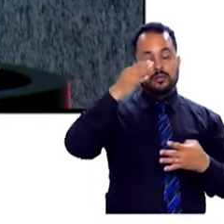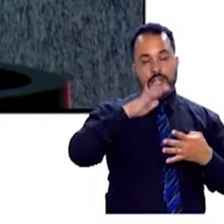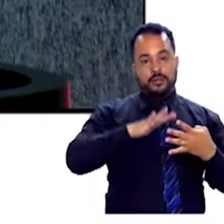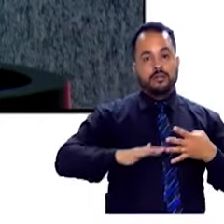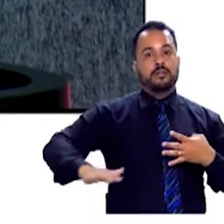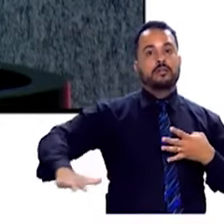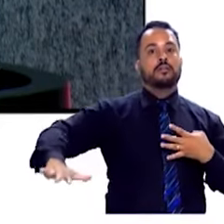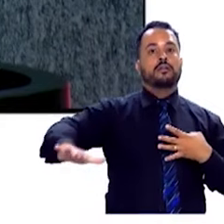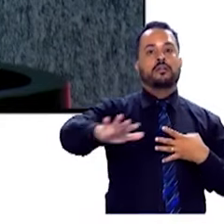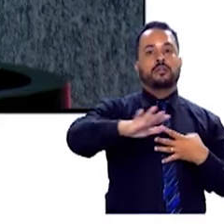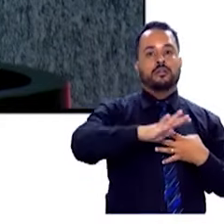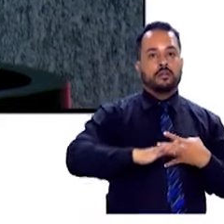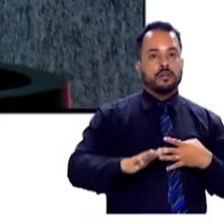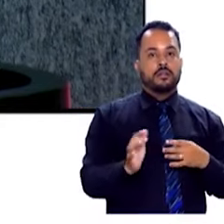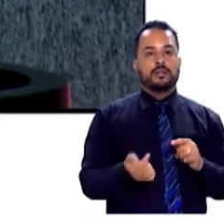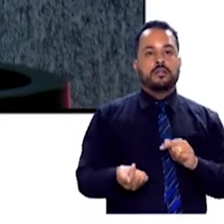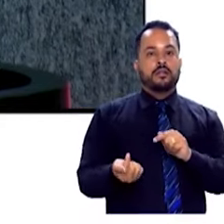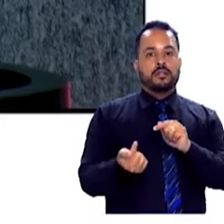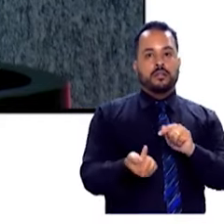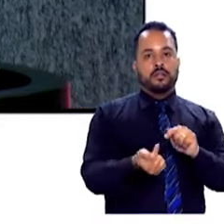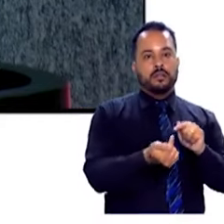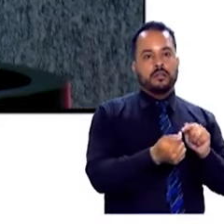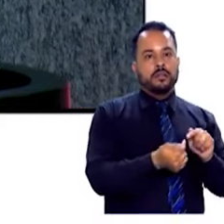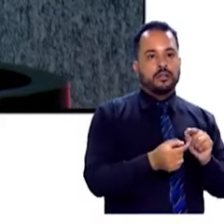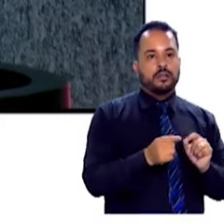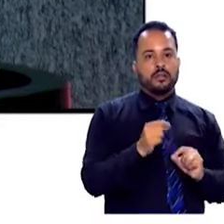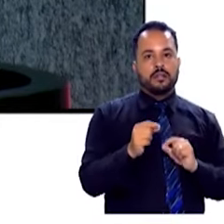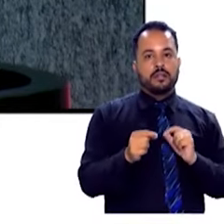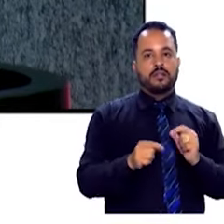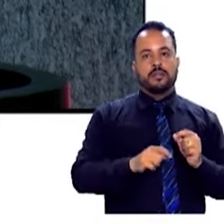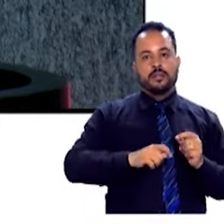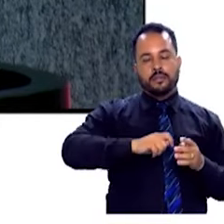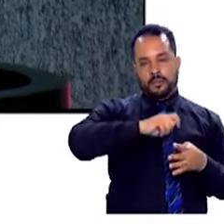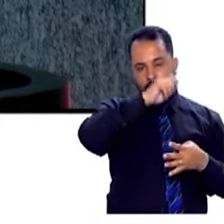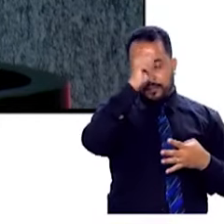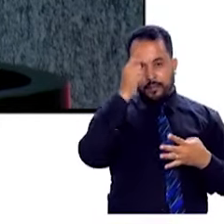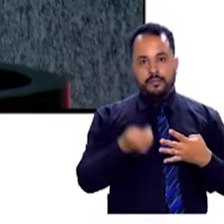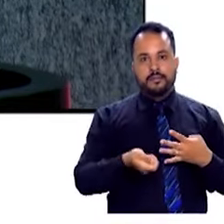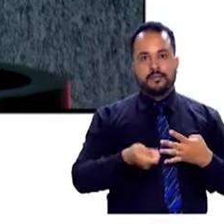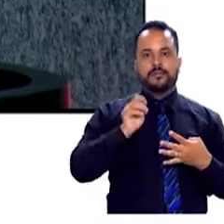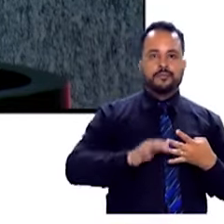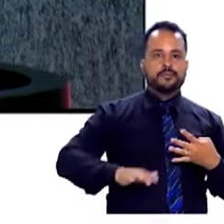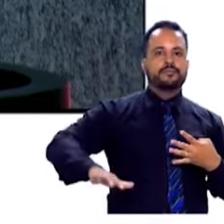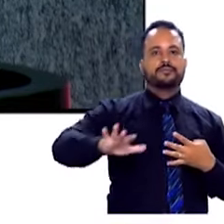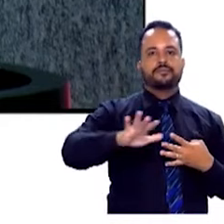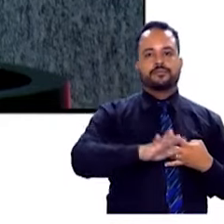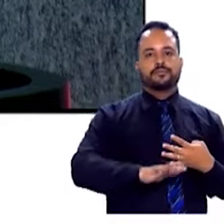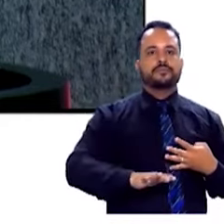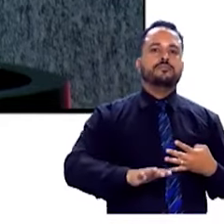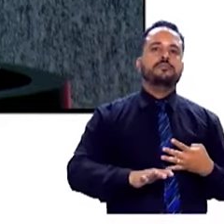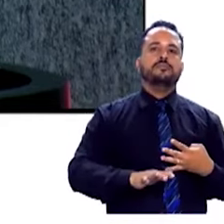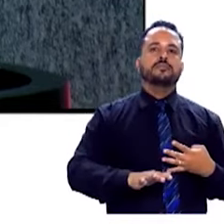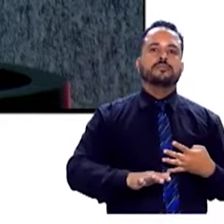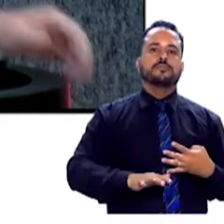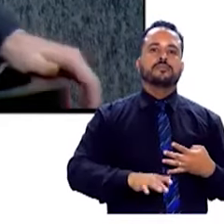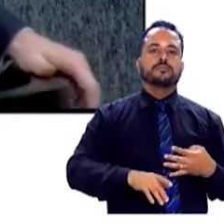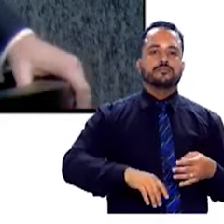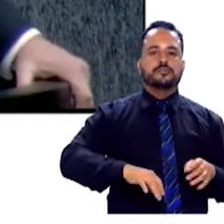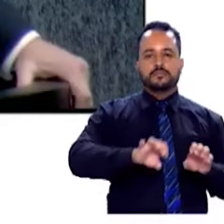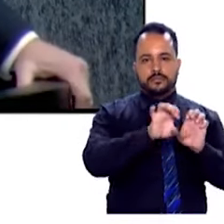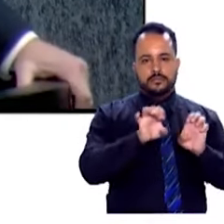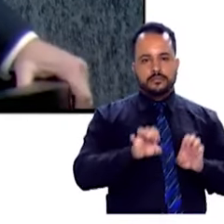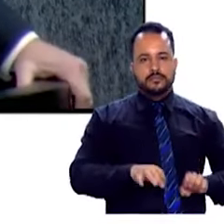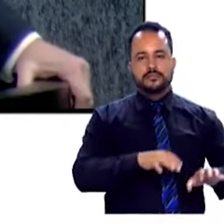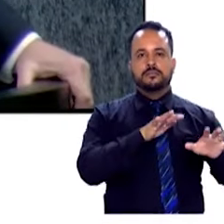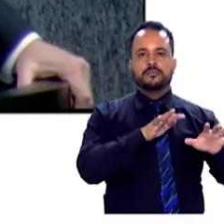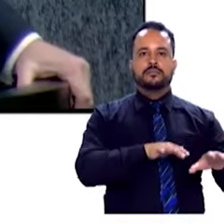e outros foram aplicando a a o PR então o precedente ele tem essa estrutura e no Reino Unido ele é usado com muita parcimônia eh